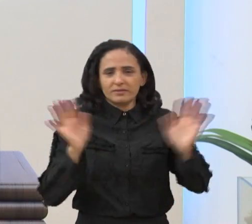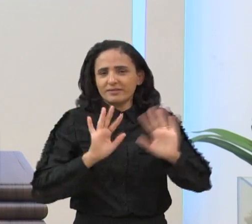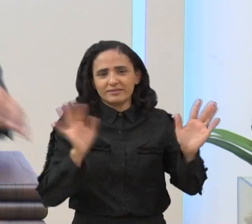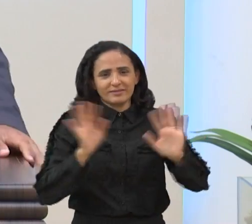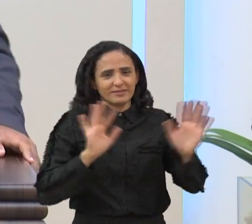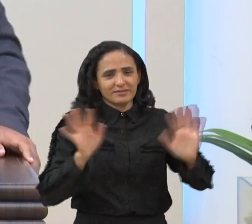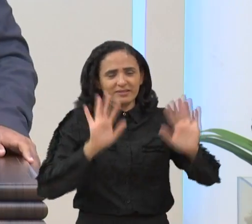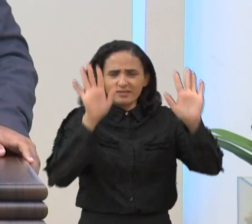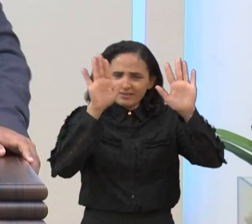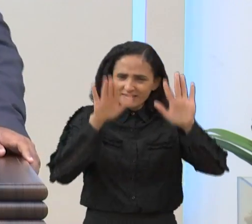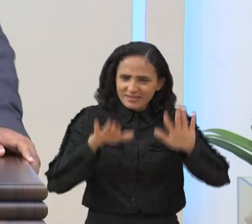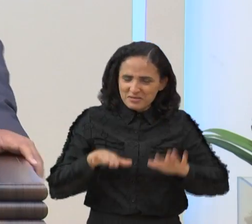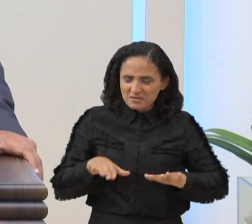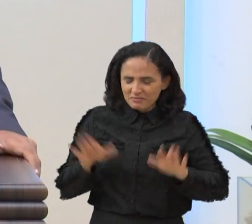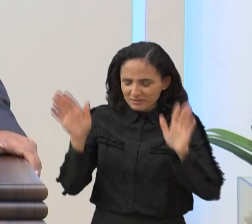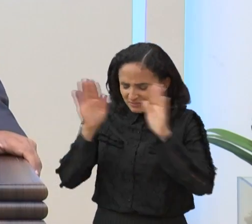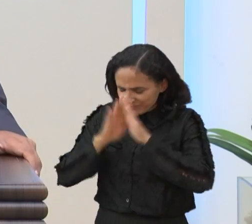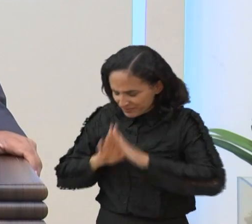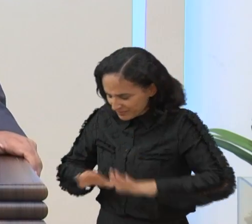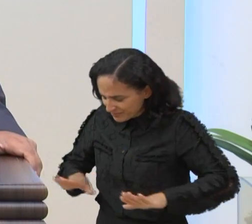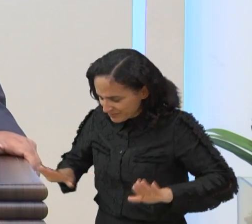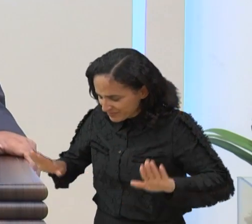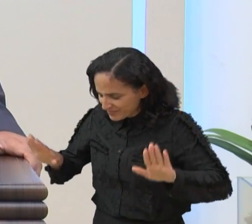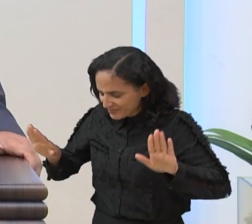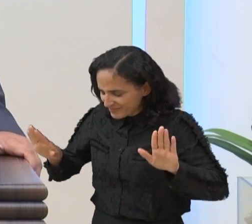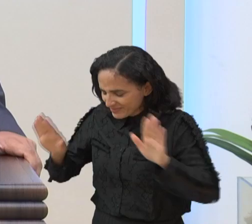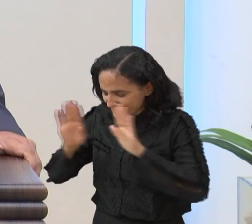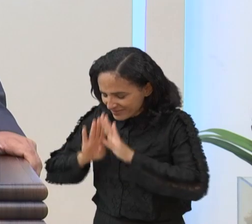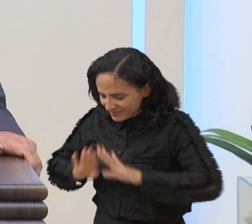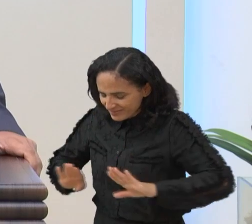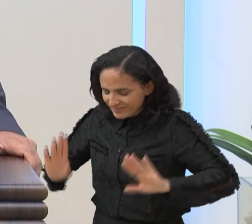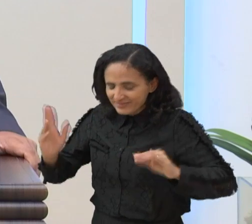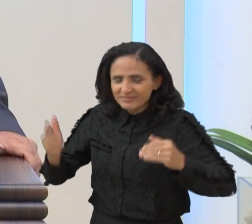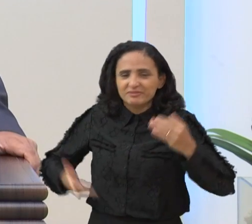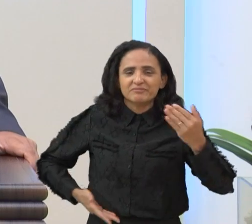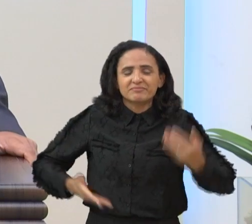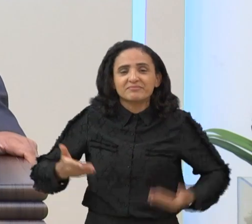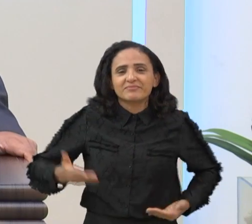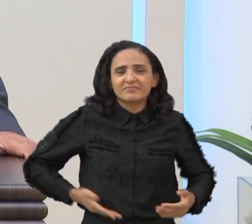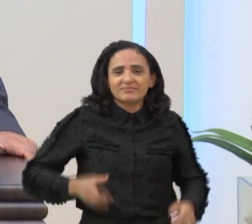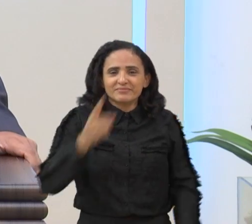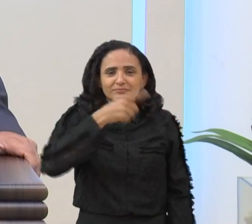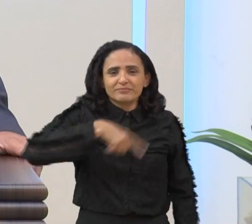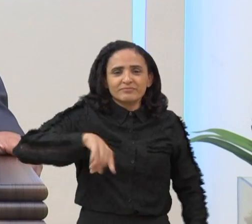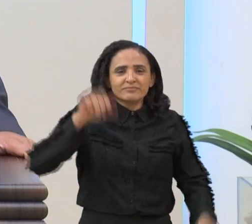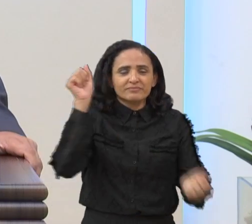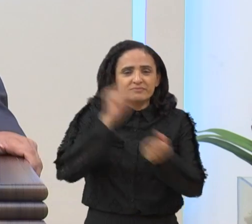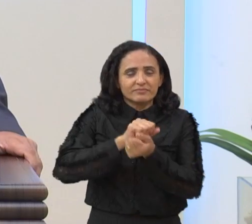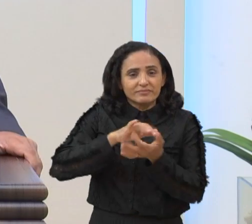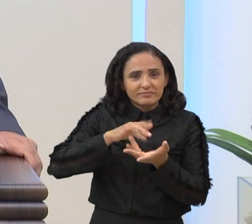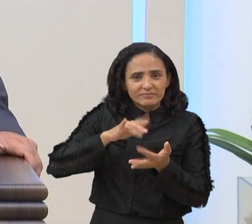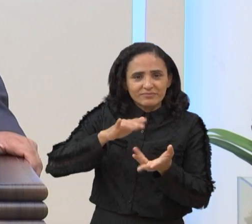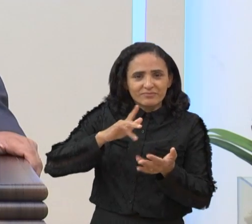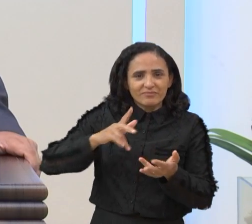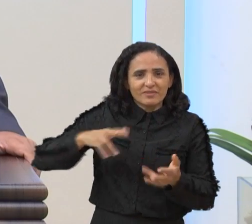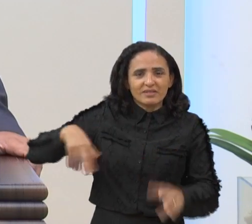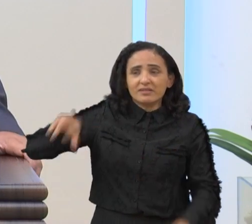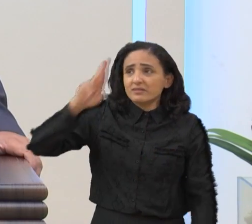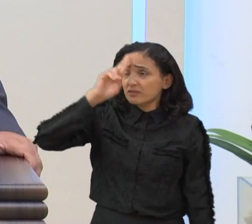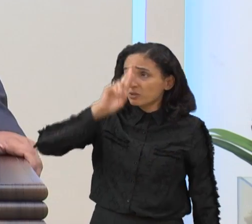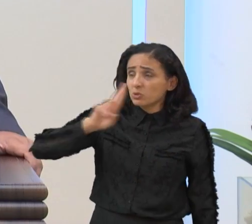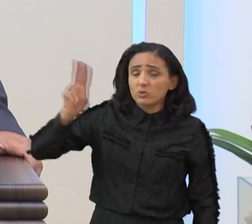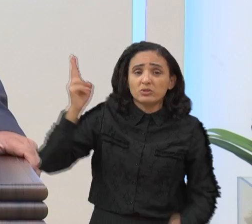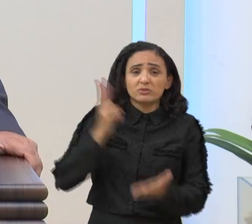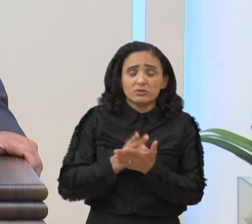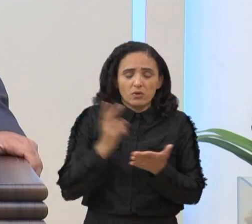Namã, desce de onde estás montado. Aleluia! Glória ao nome do Senhor para ver